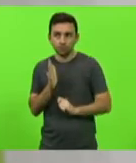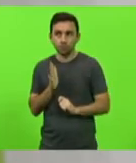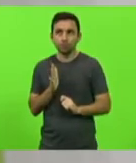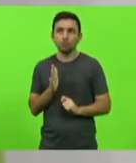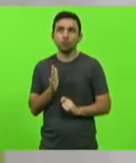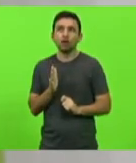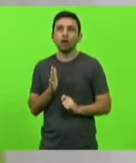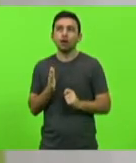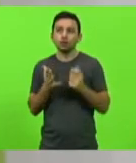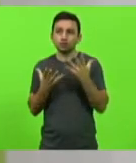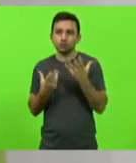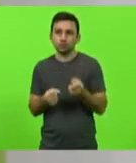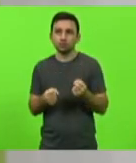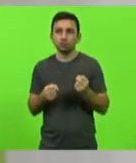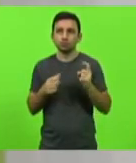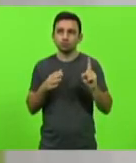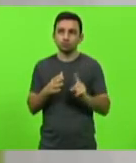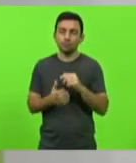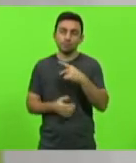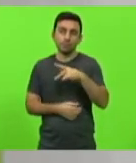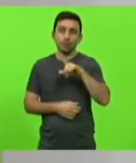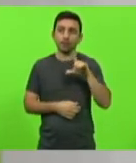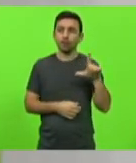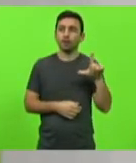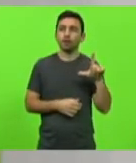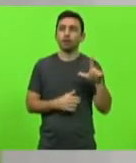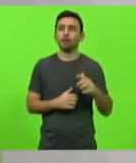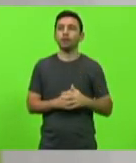de filiação no PL, e